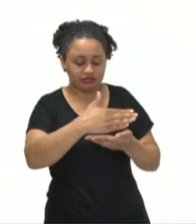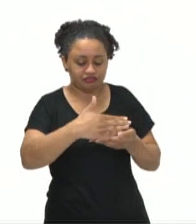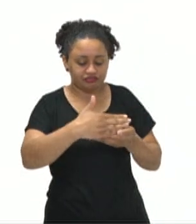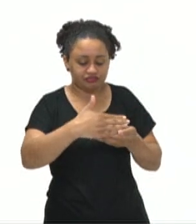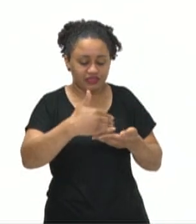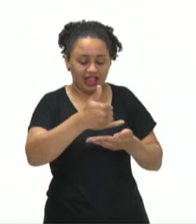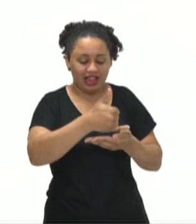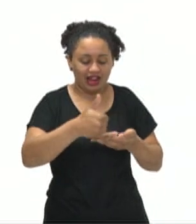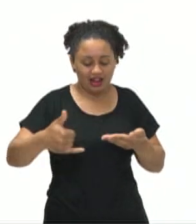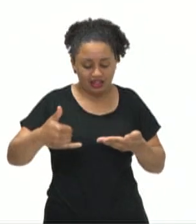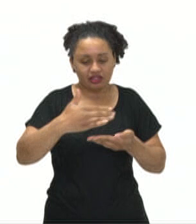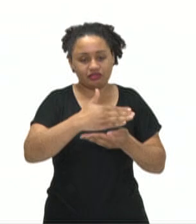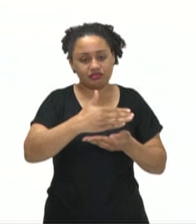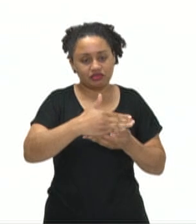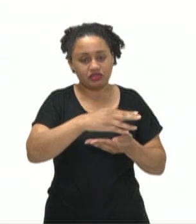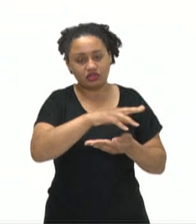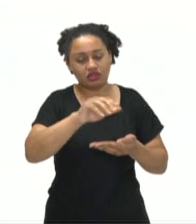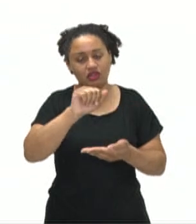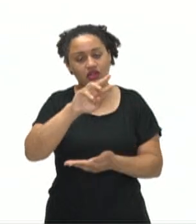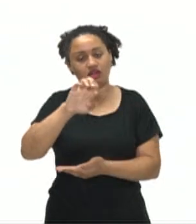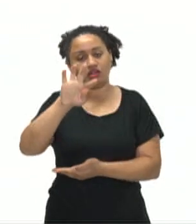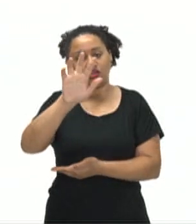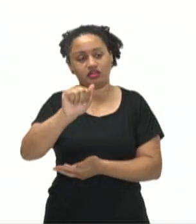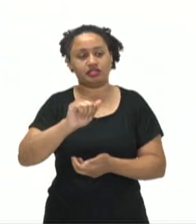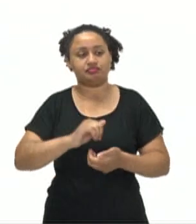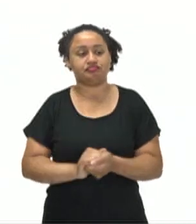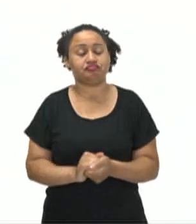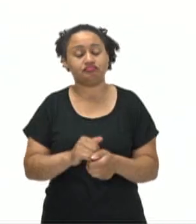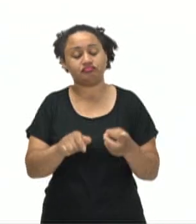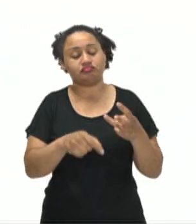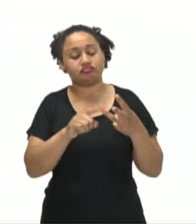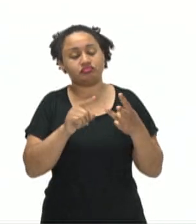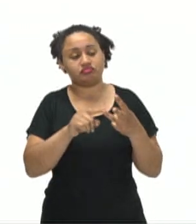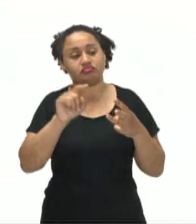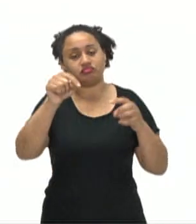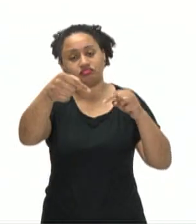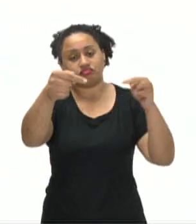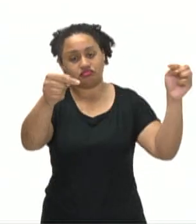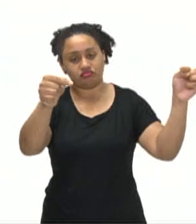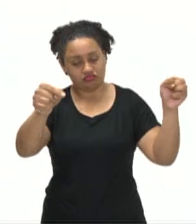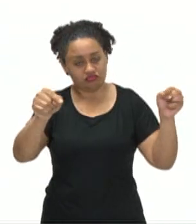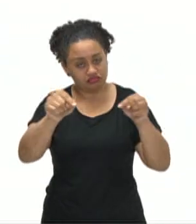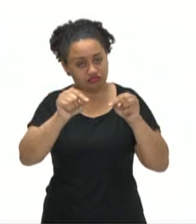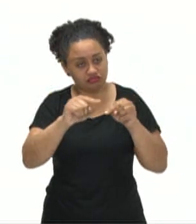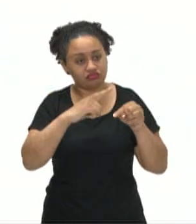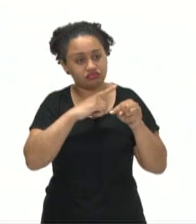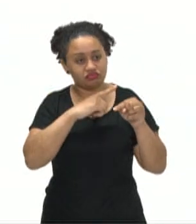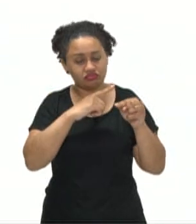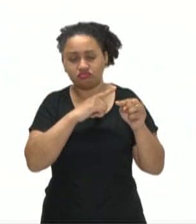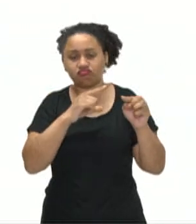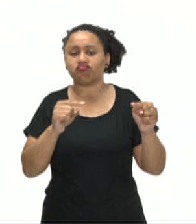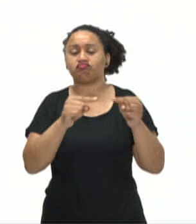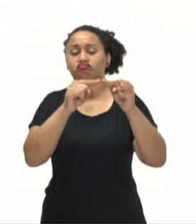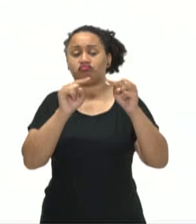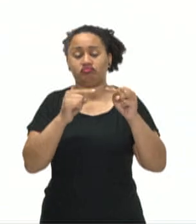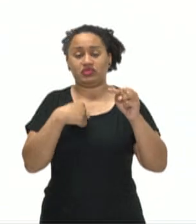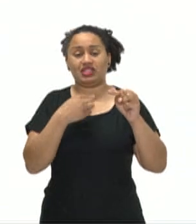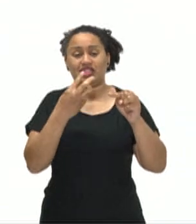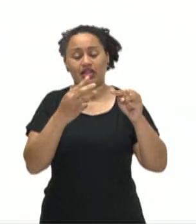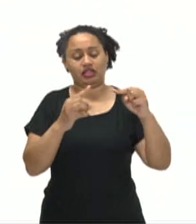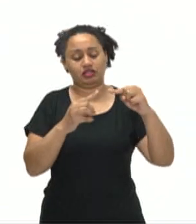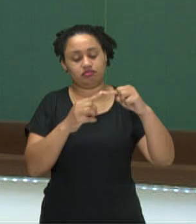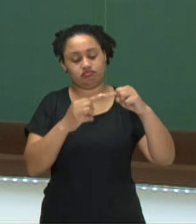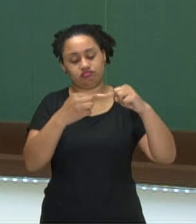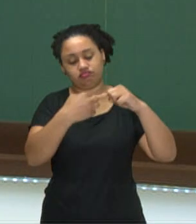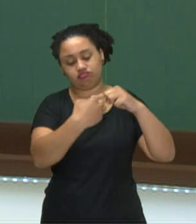linha, que a gente chama essa linha exatamente de aresta. E o vértice é o ponto em comum de, no mínimo, 3